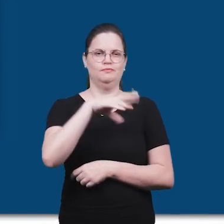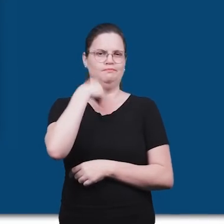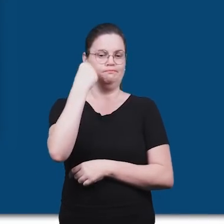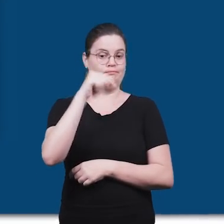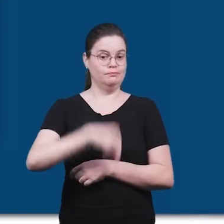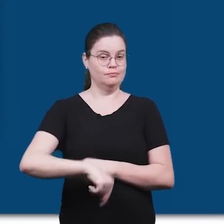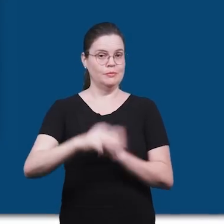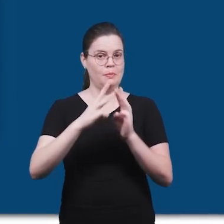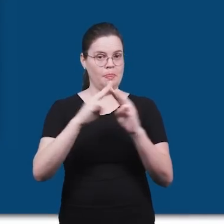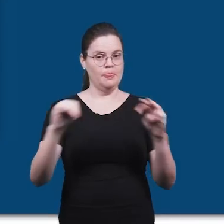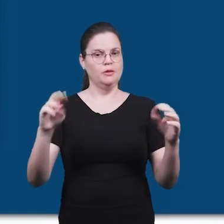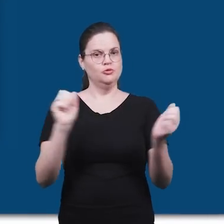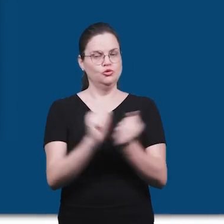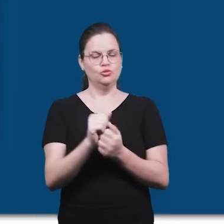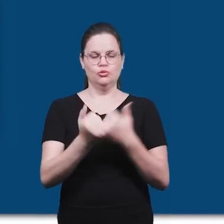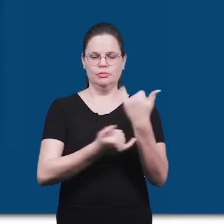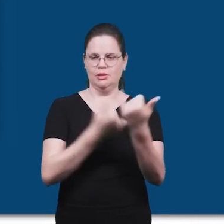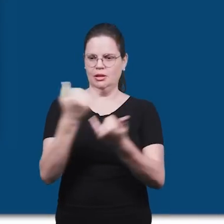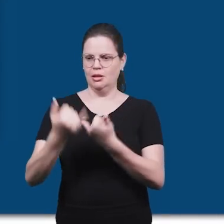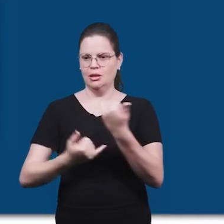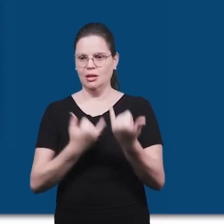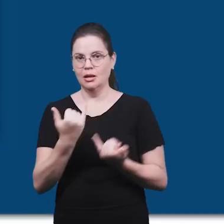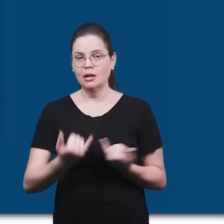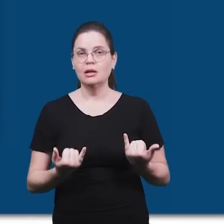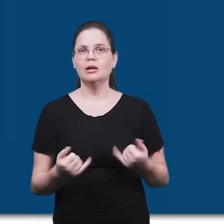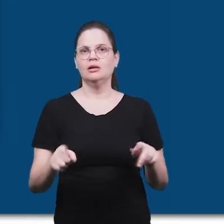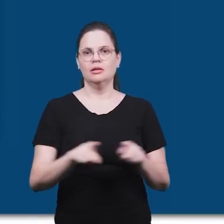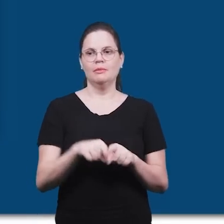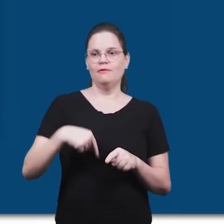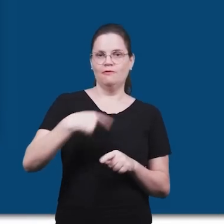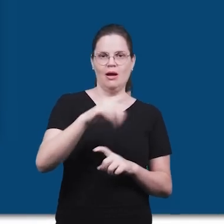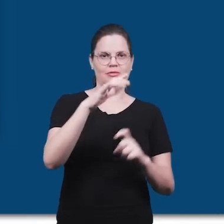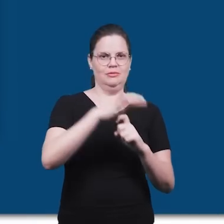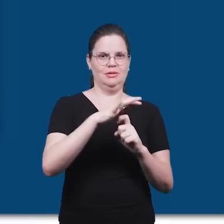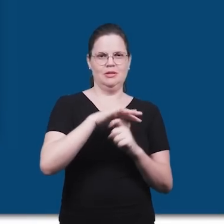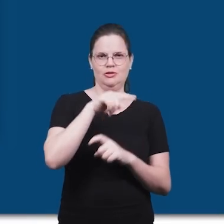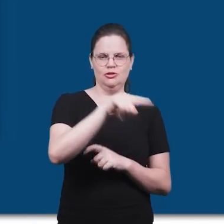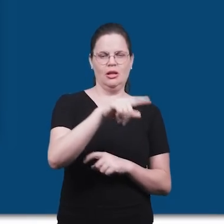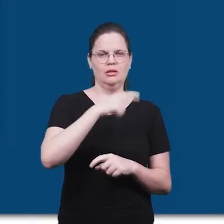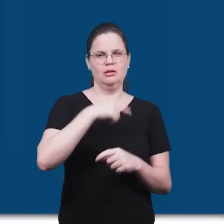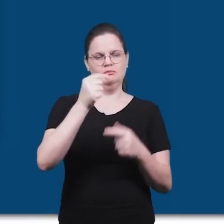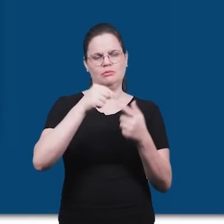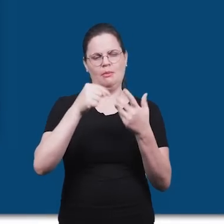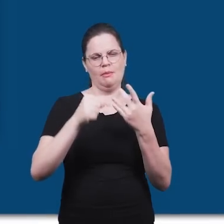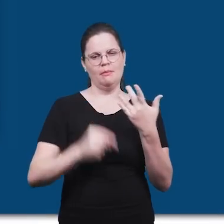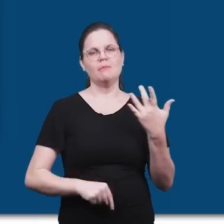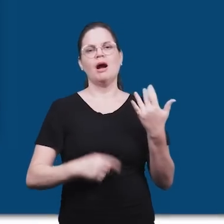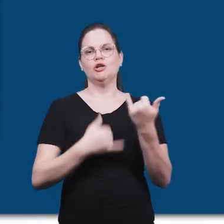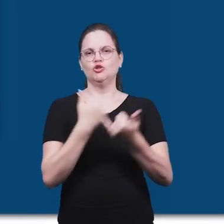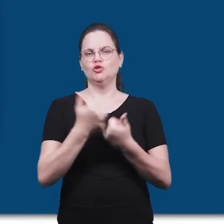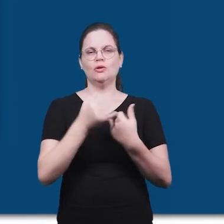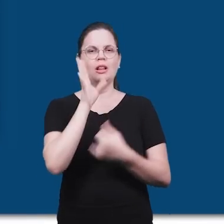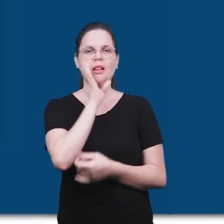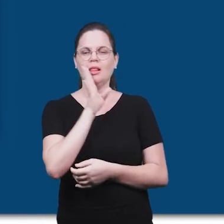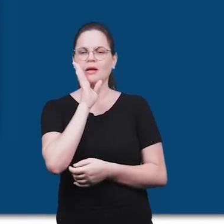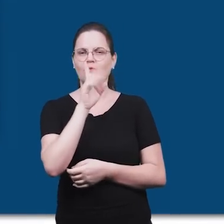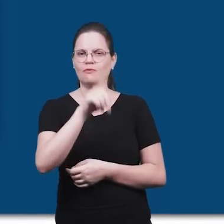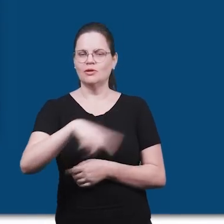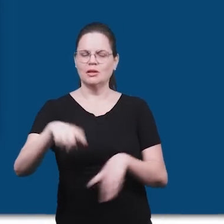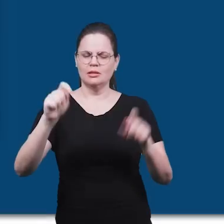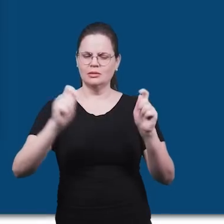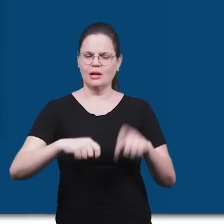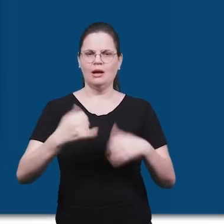no Manaim, para brincar junto de vocês. Passa lá no estande que tem um monte de jogos legais para